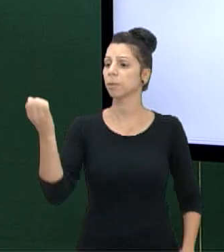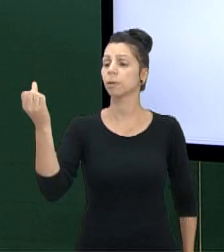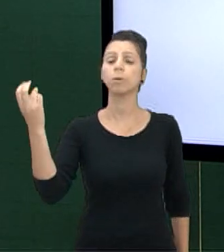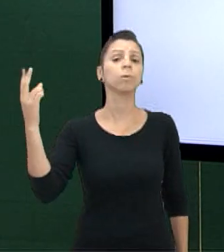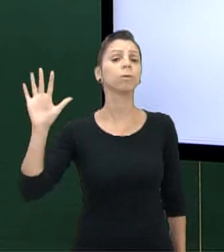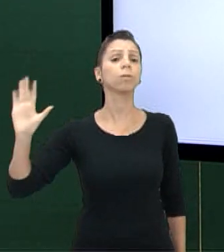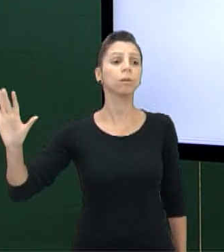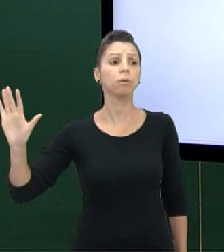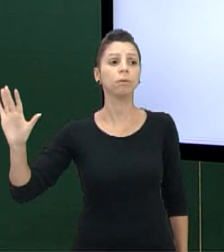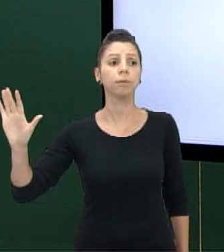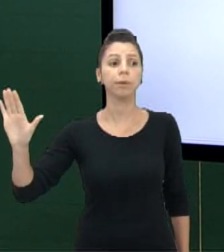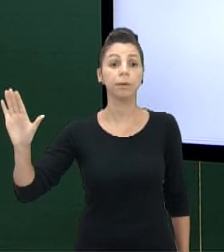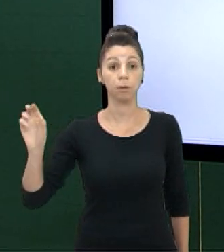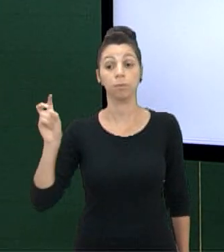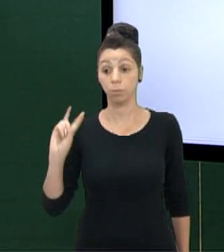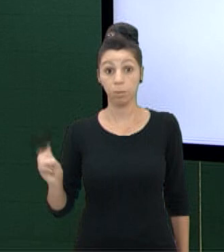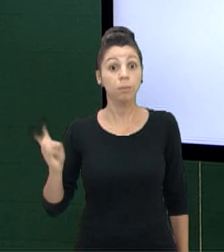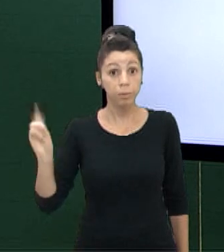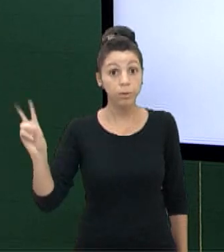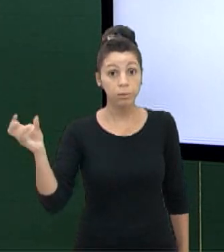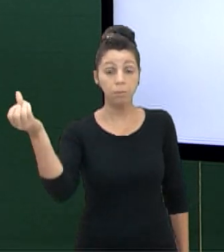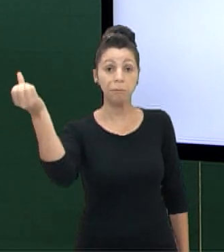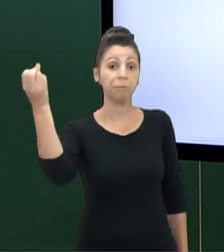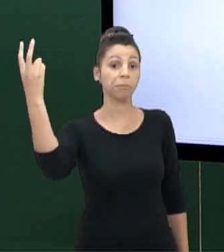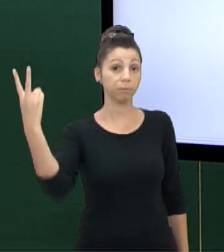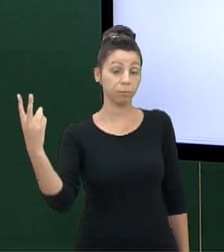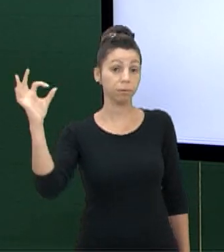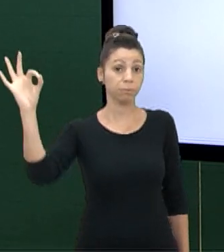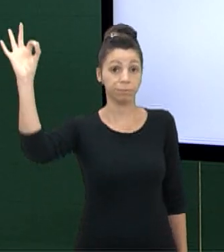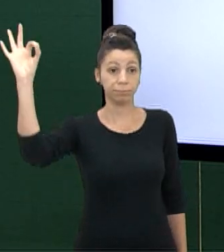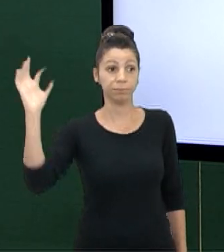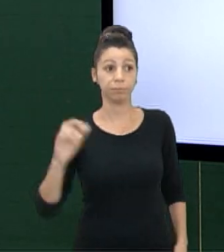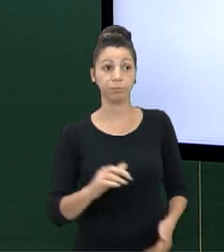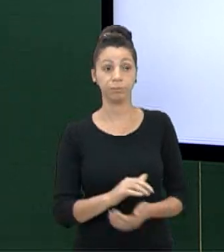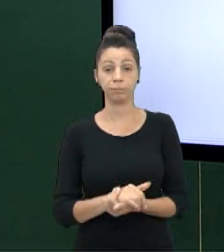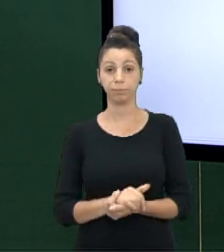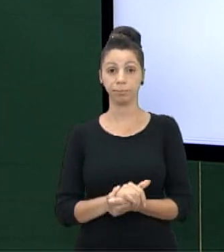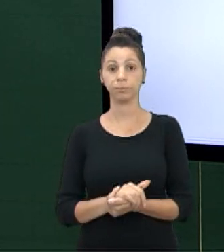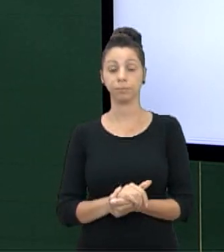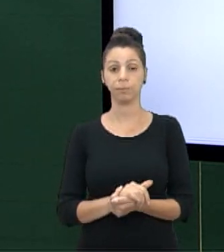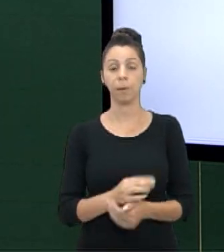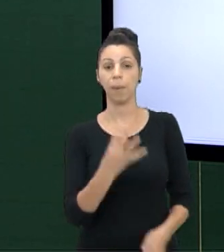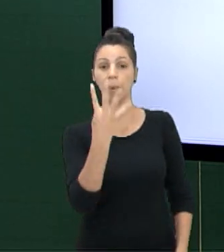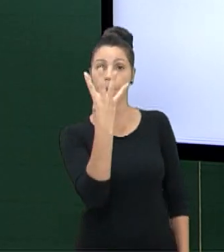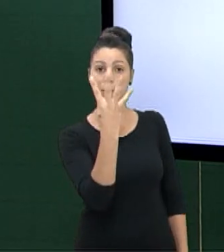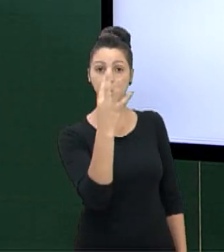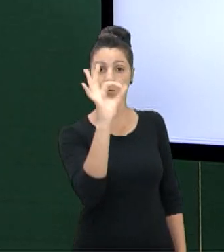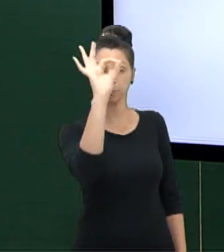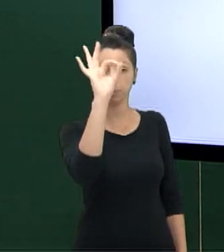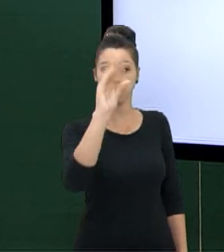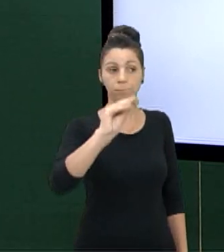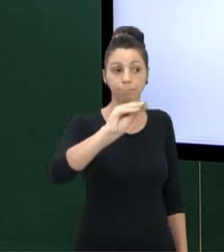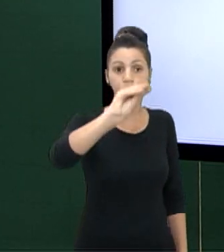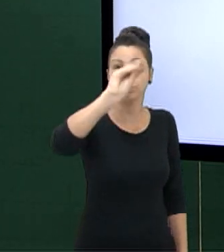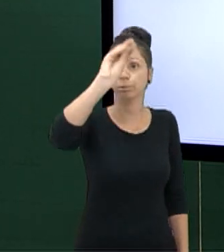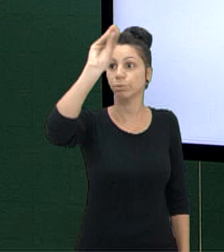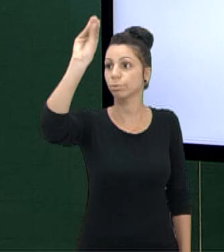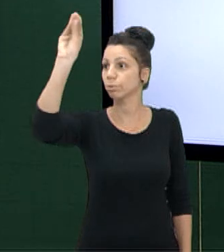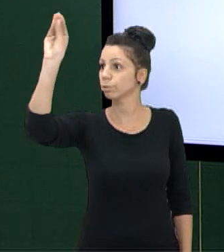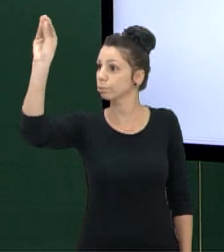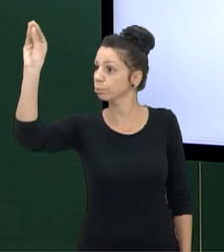62 graus. Então, 62 graus passa o 4 graus para o segundo membro da equação,